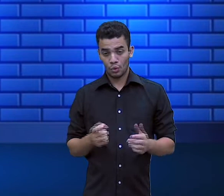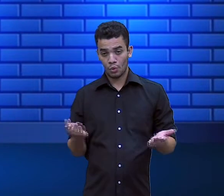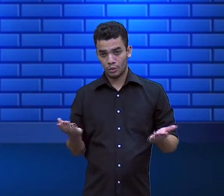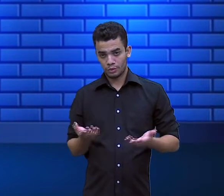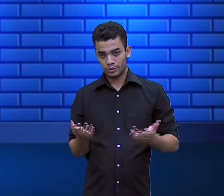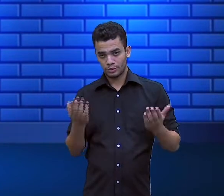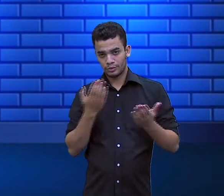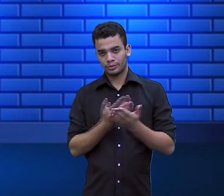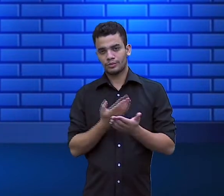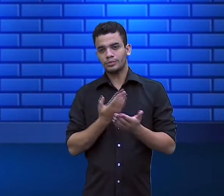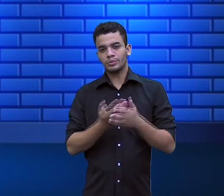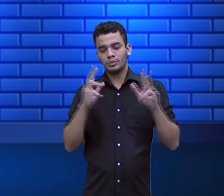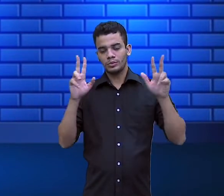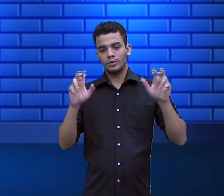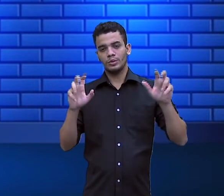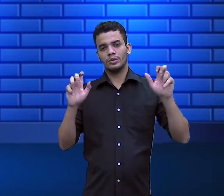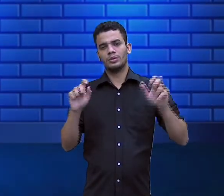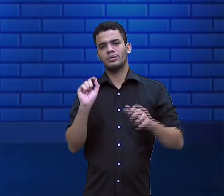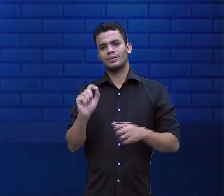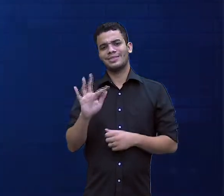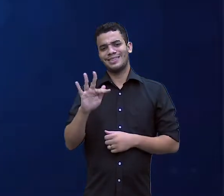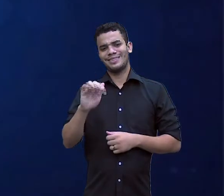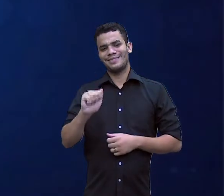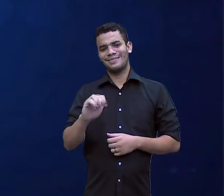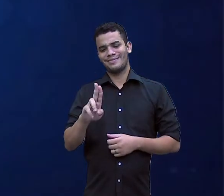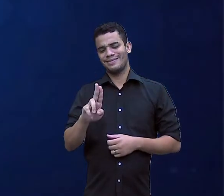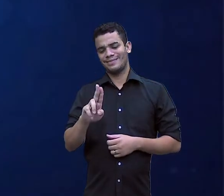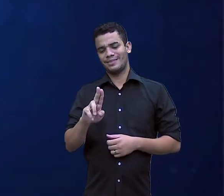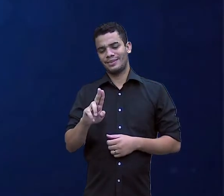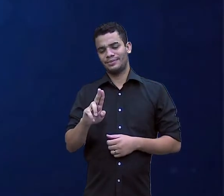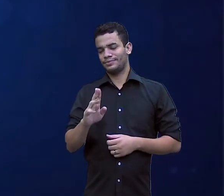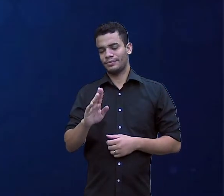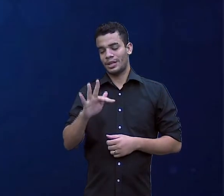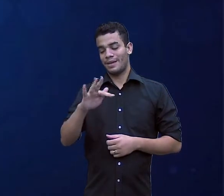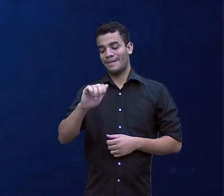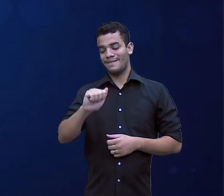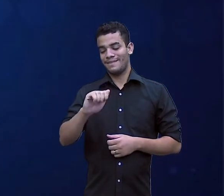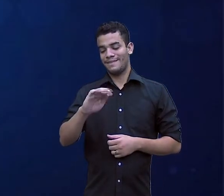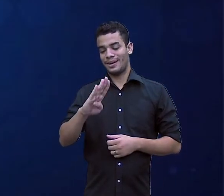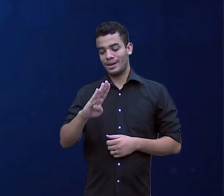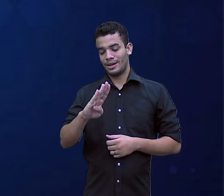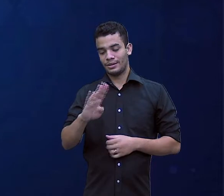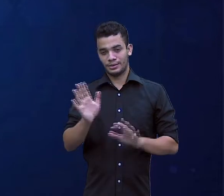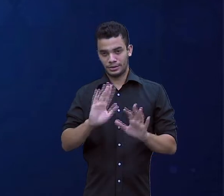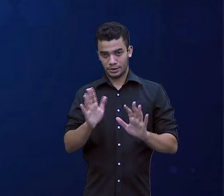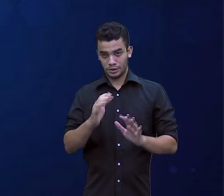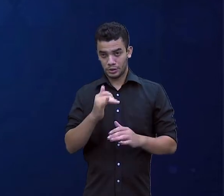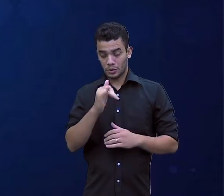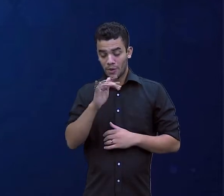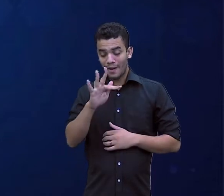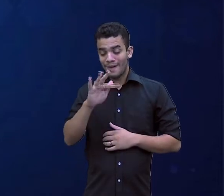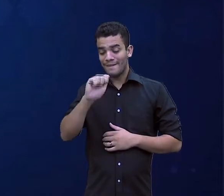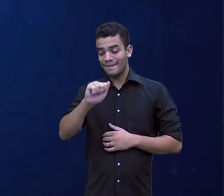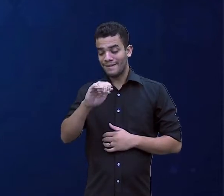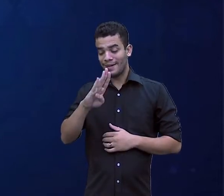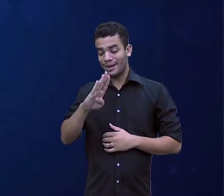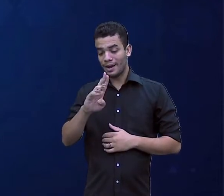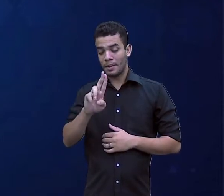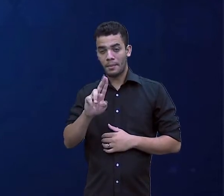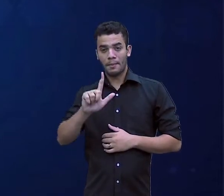hoje são as fábulas. Você conhece alguma